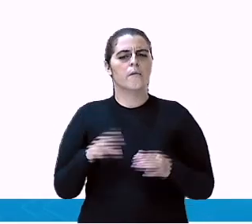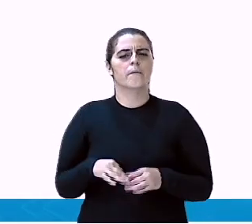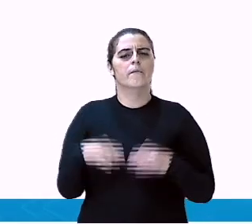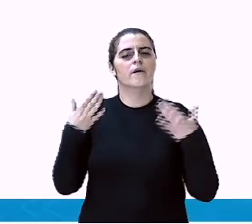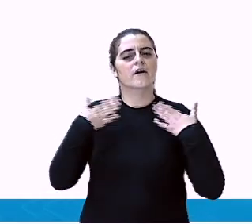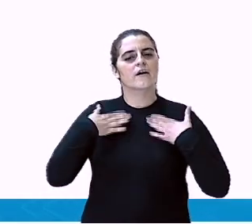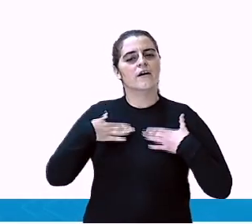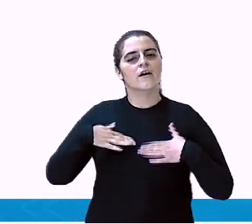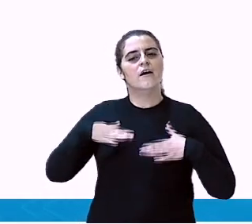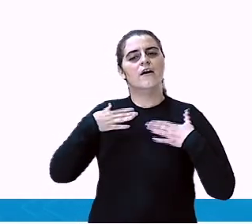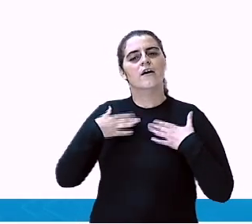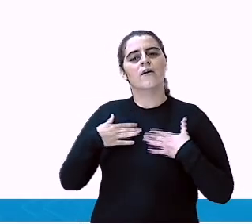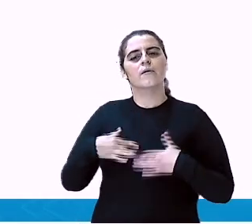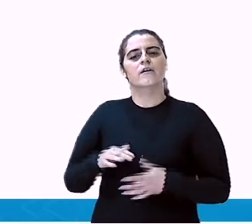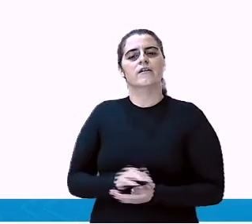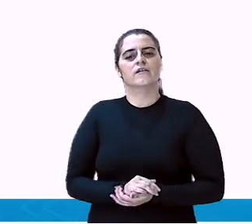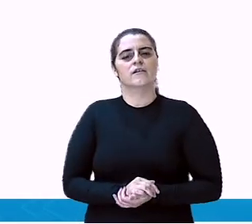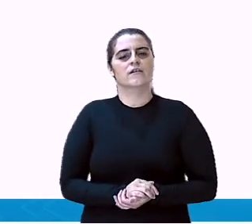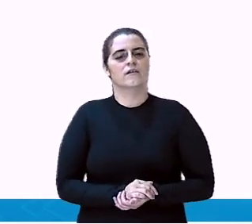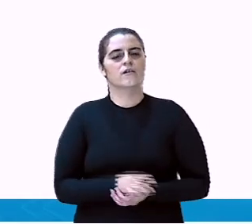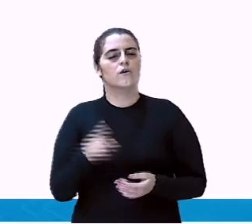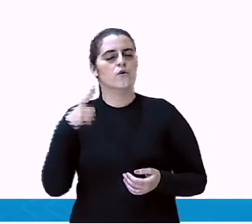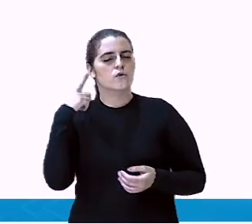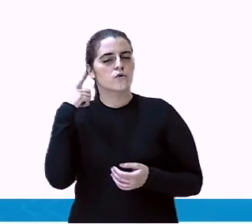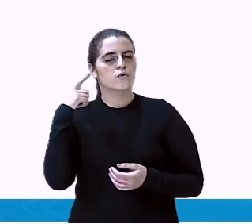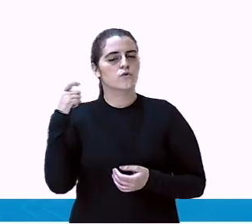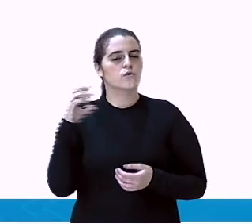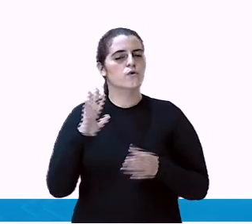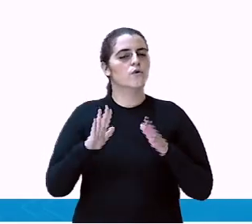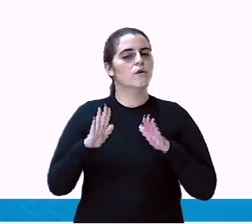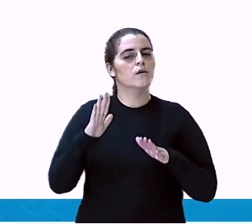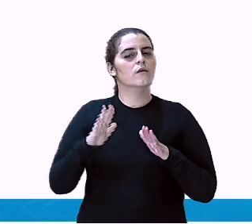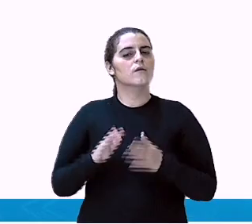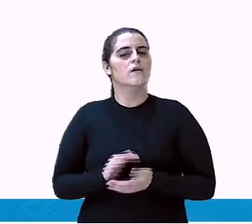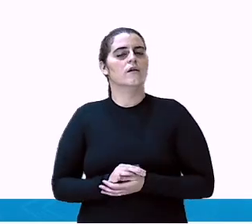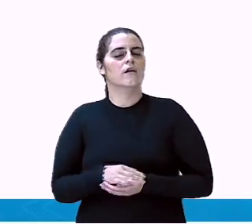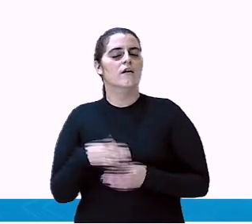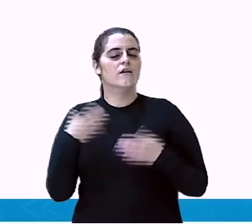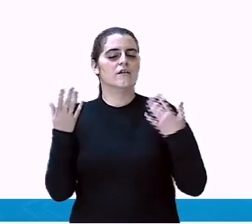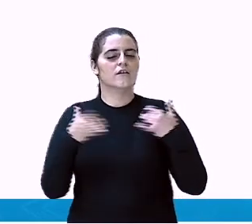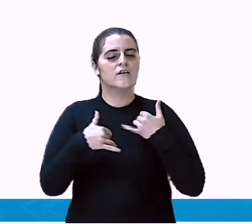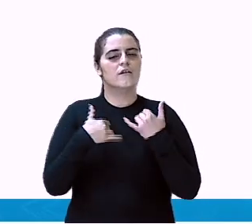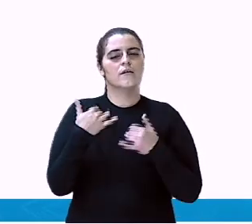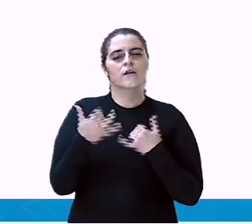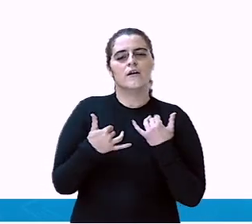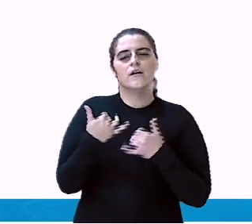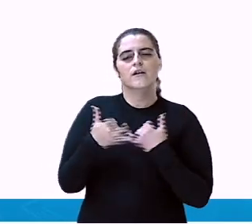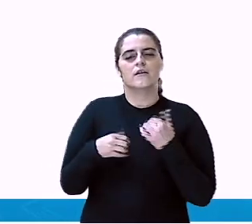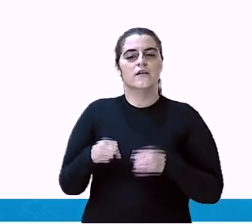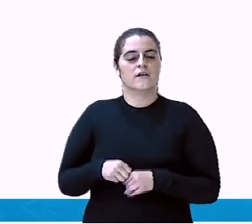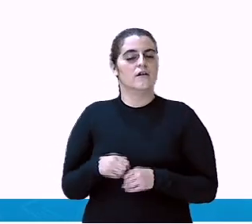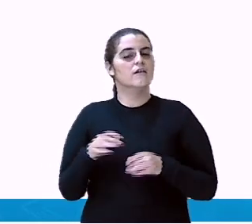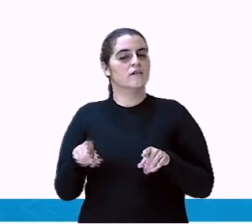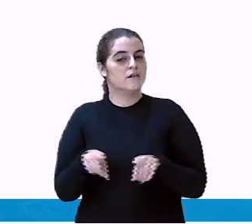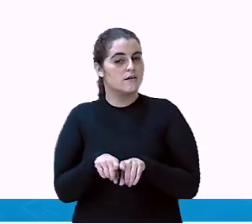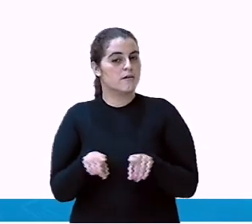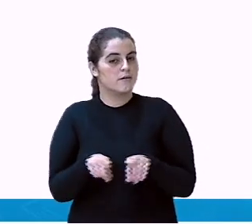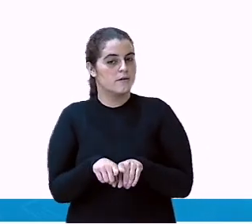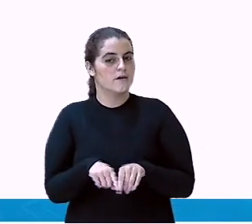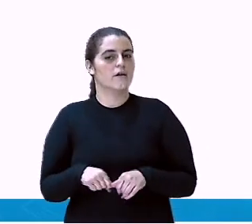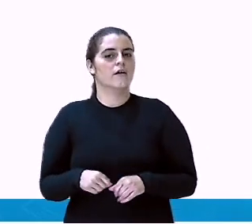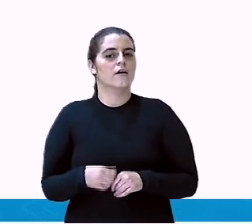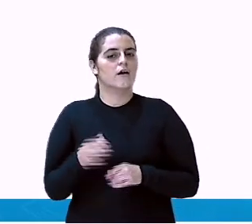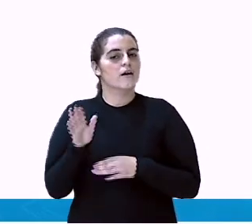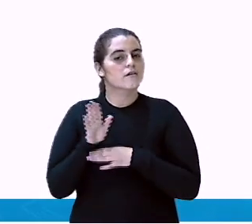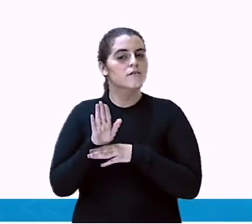a transpiração. Sono regular, momentos de lazer e atividades físicas também contribuem para uma